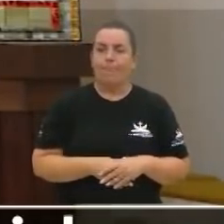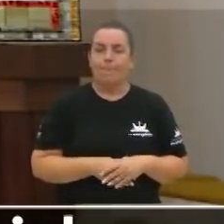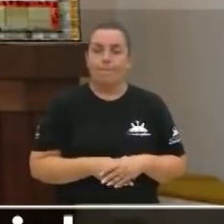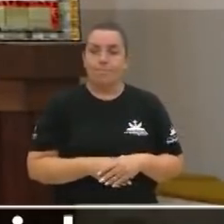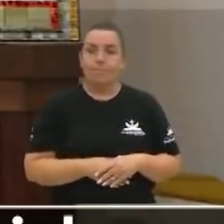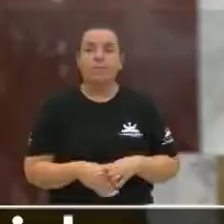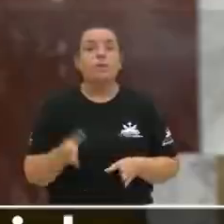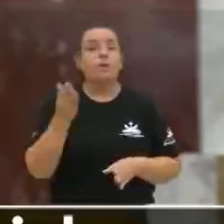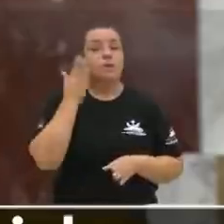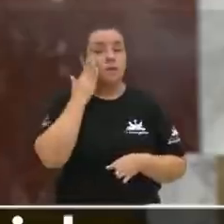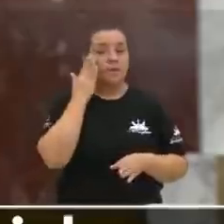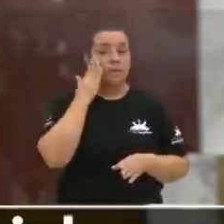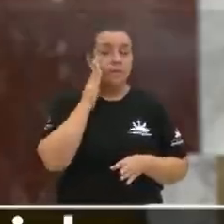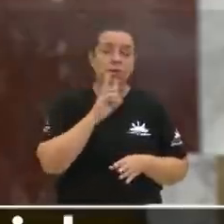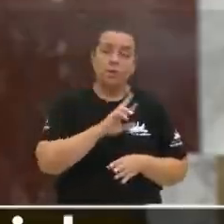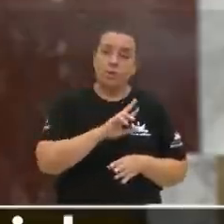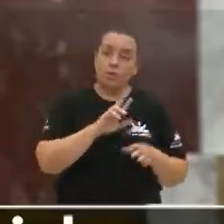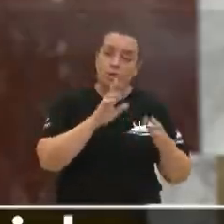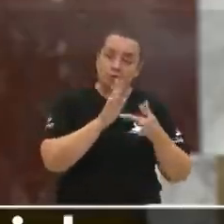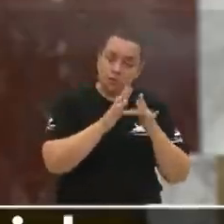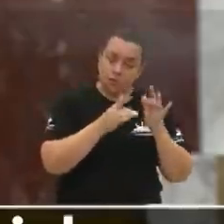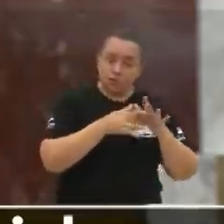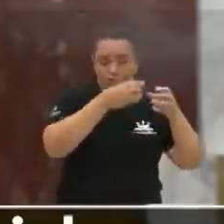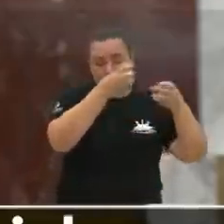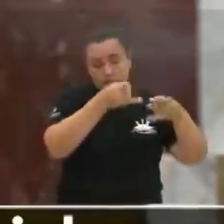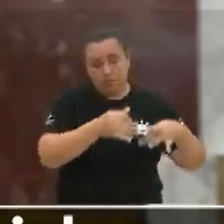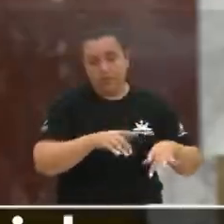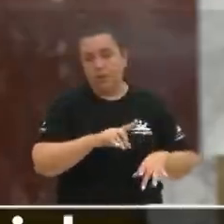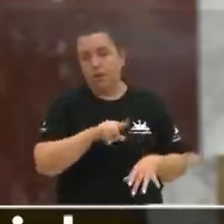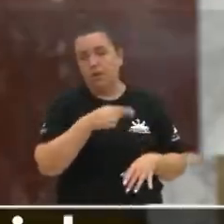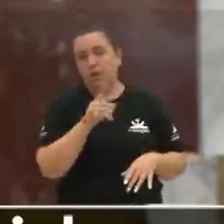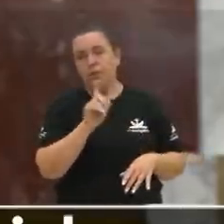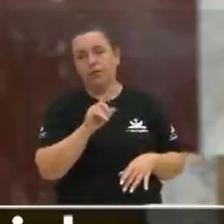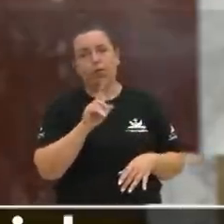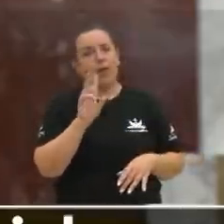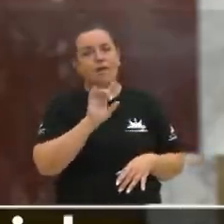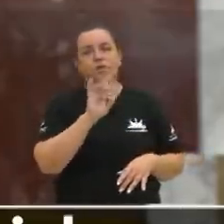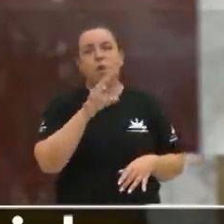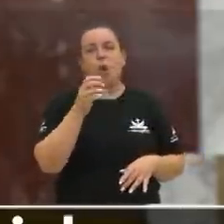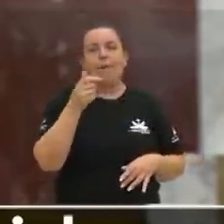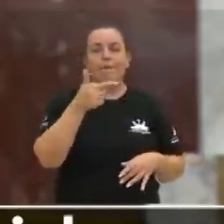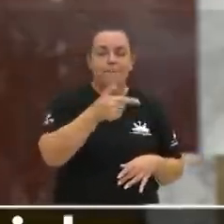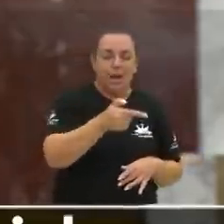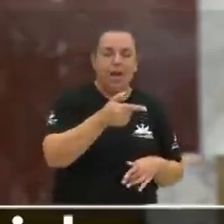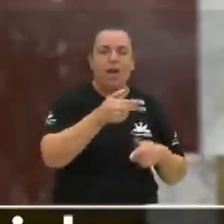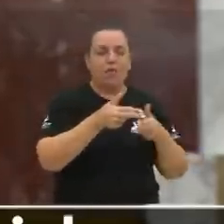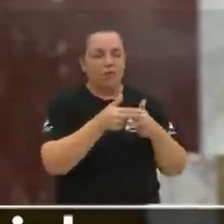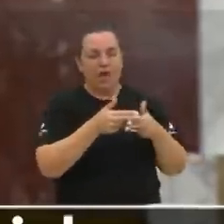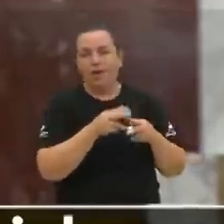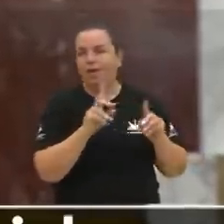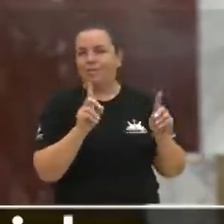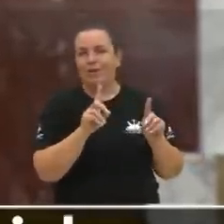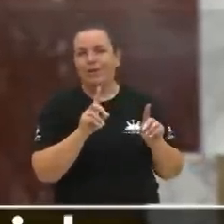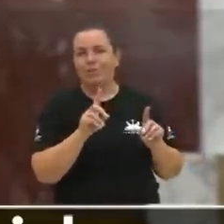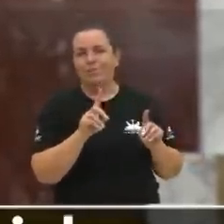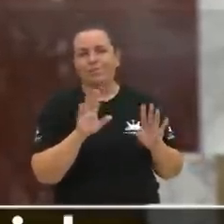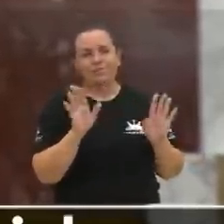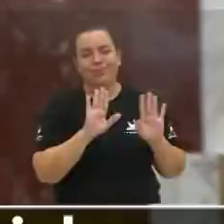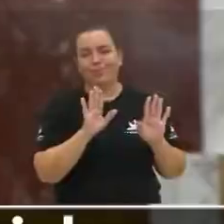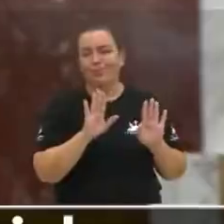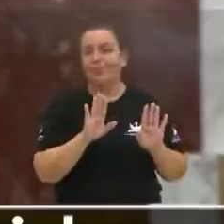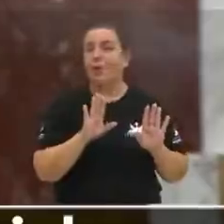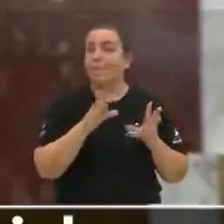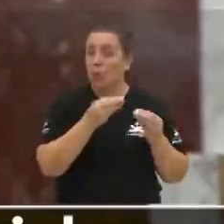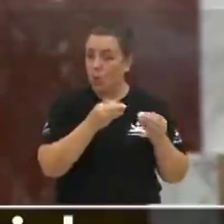o e sabemos que nosso senhor explicou depois que não Matarazzo é muito mais do que uma bala e uma faca Não